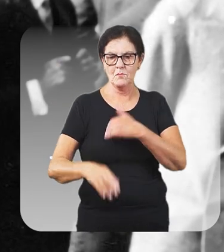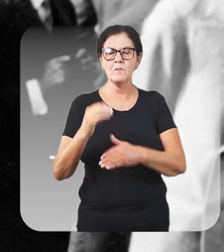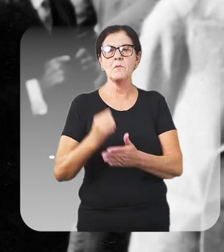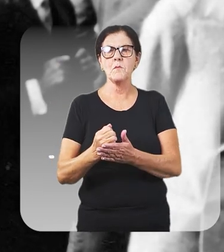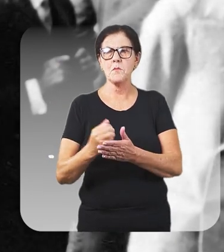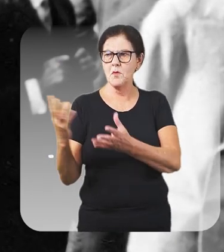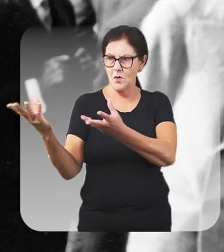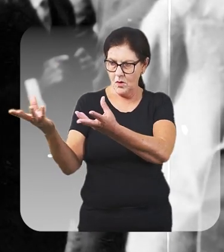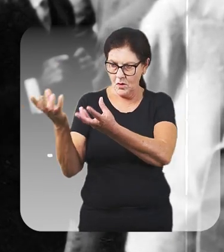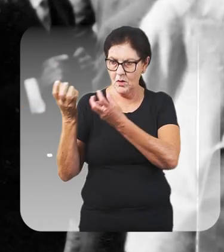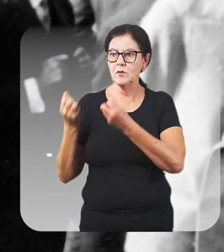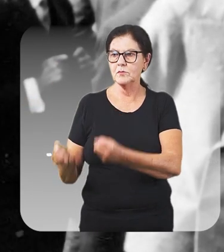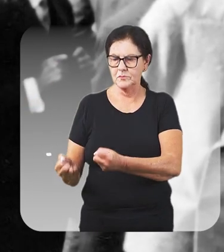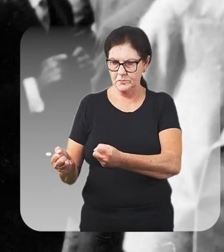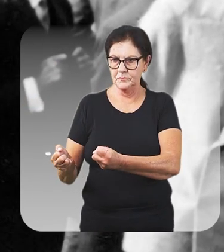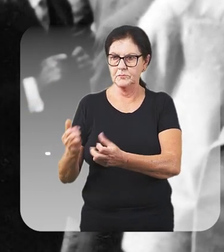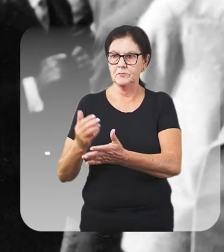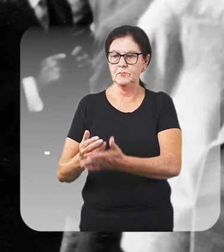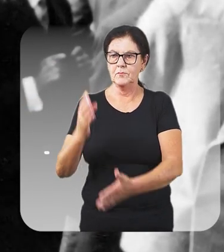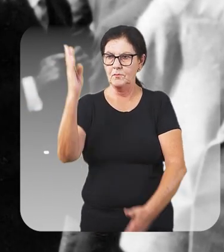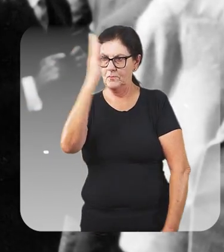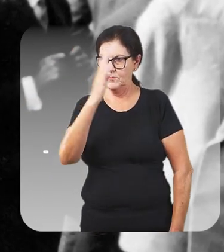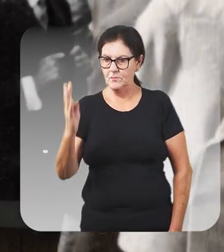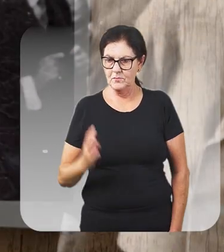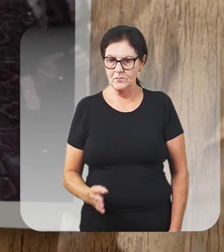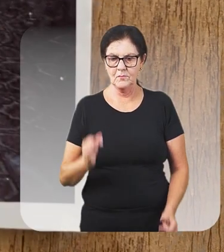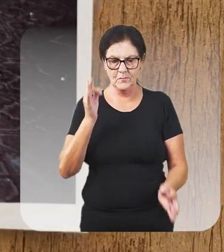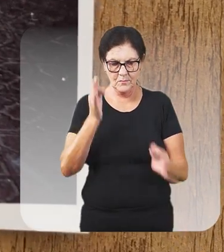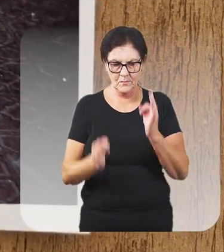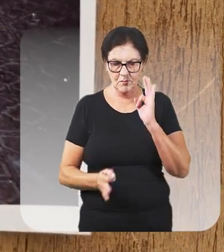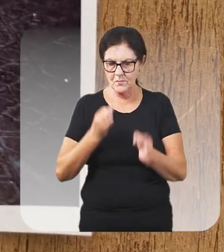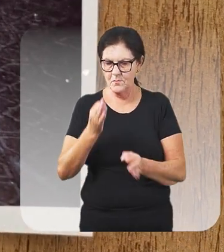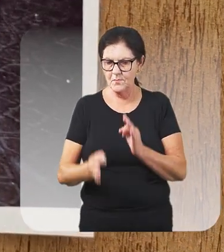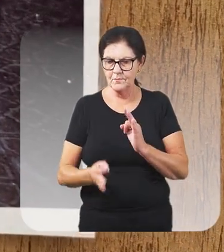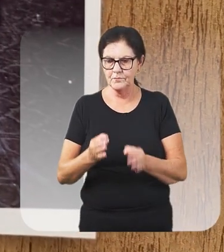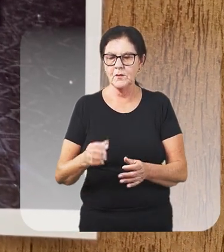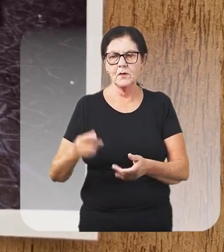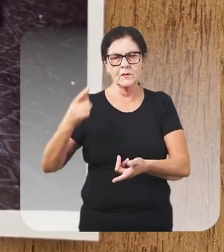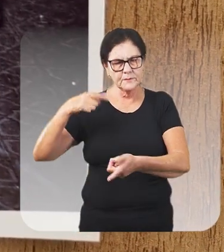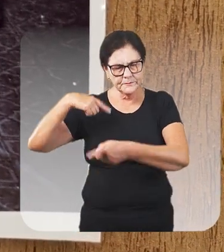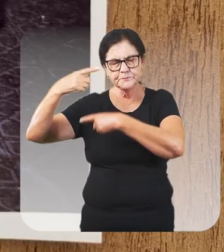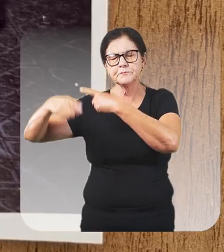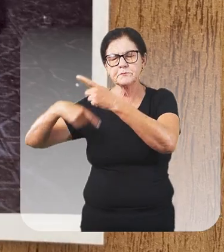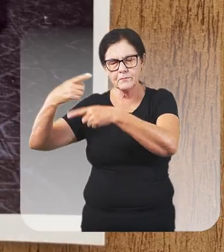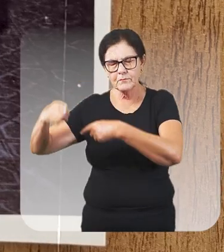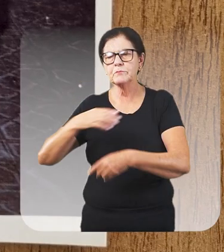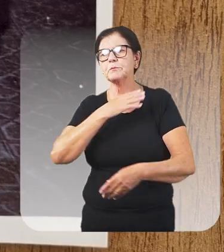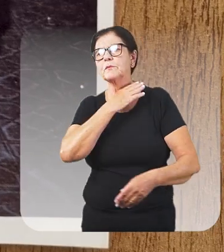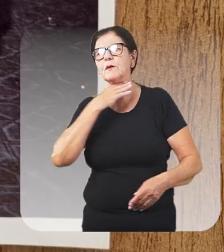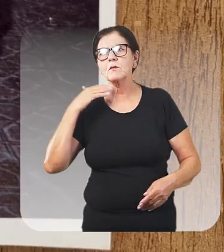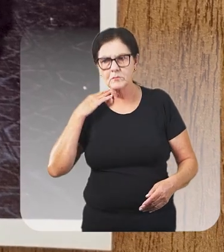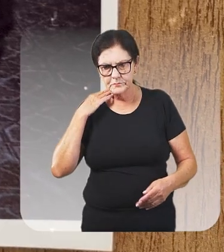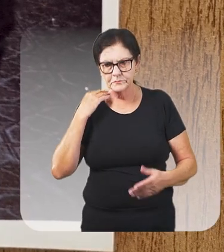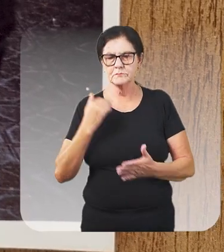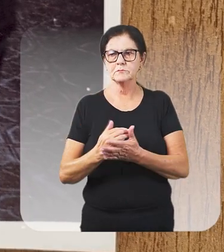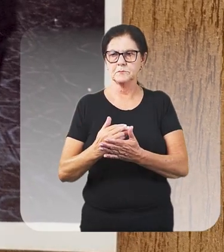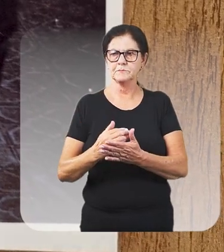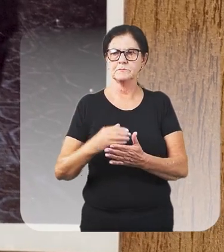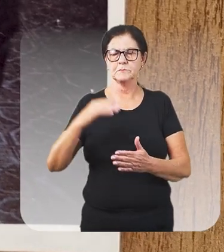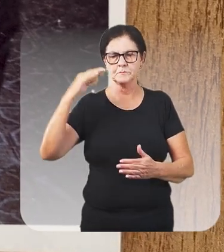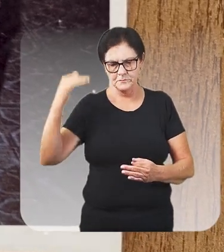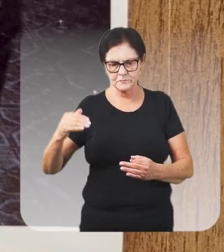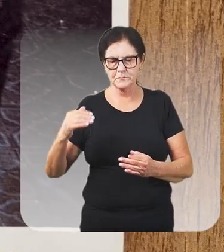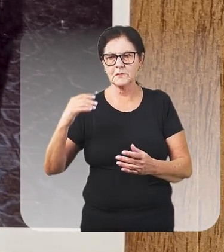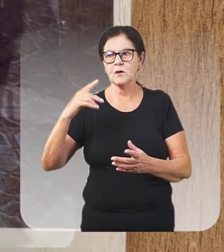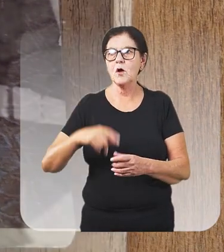permanece como um marco da busca por um Brasil mais justo e honesto. Após a morte de Newton Cisenando Prado, muitas homenagens foram